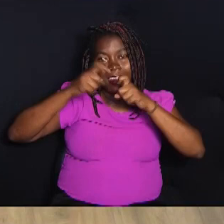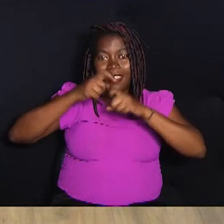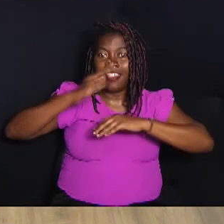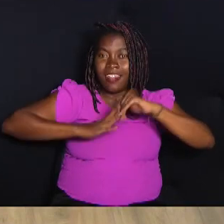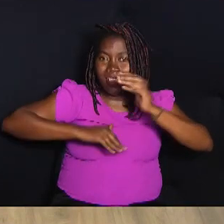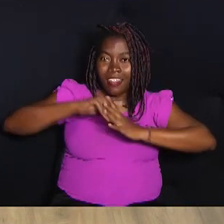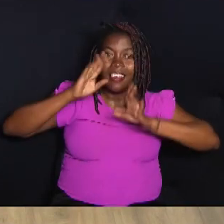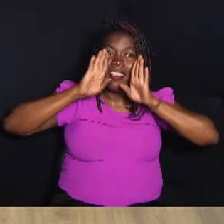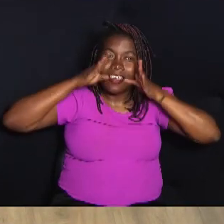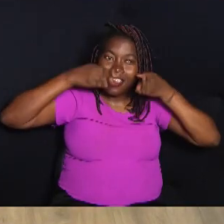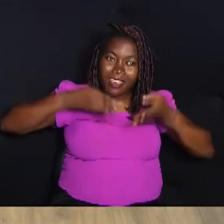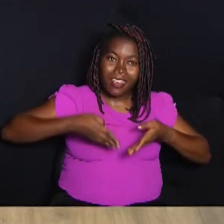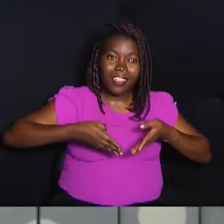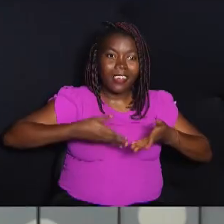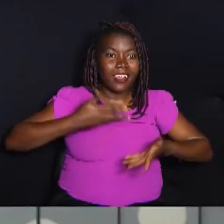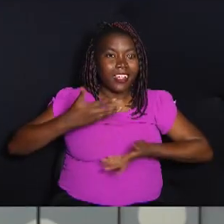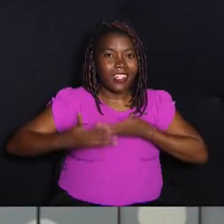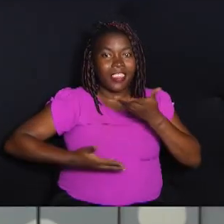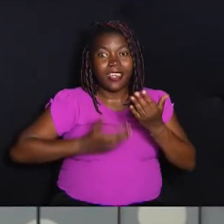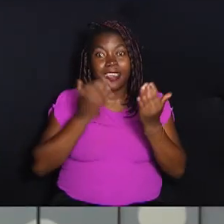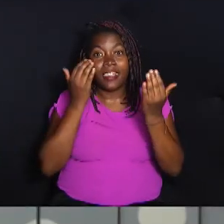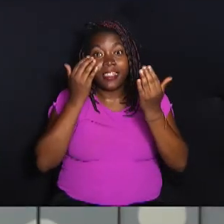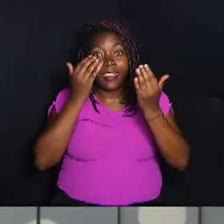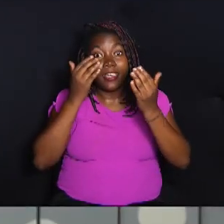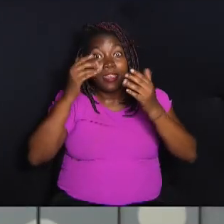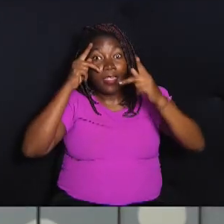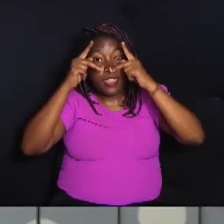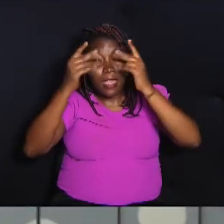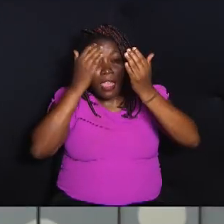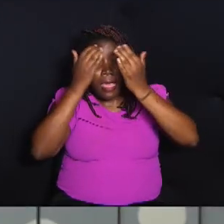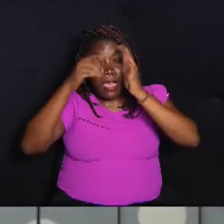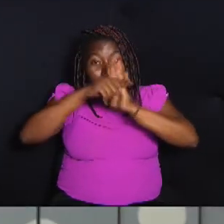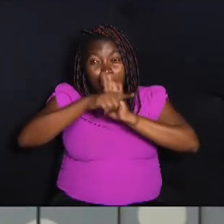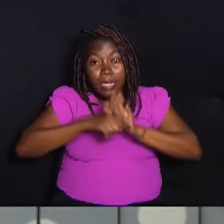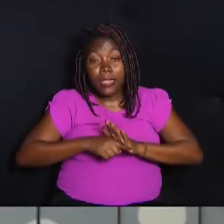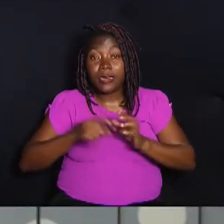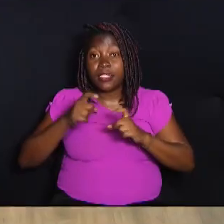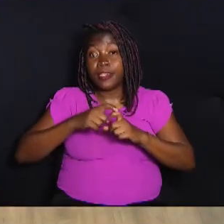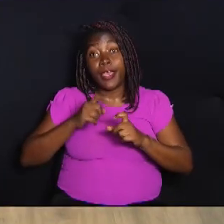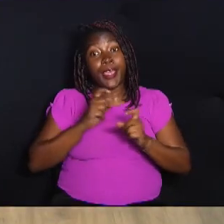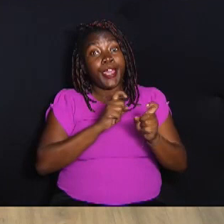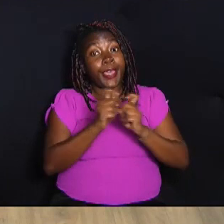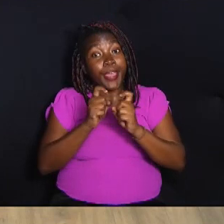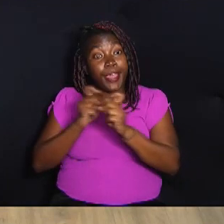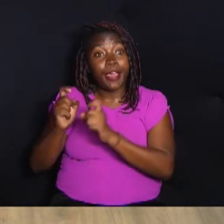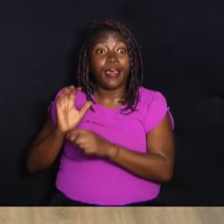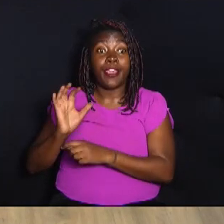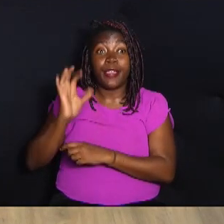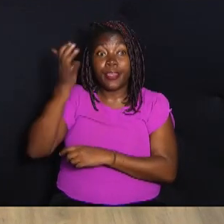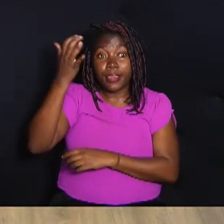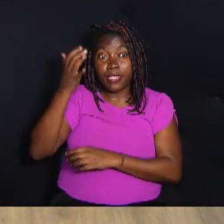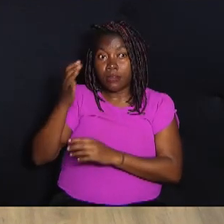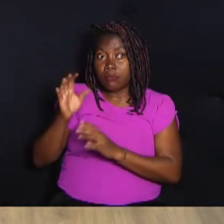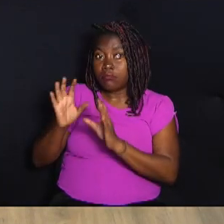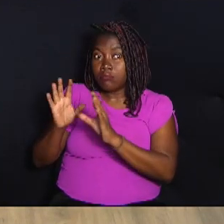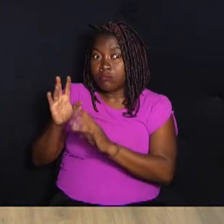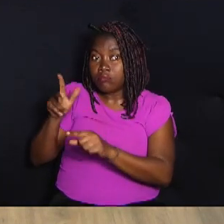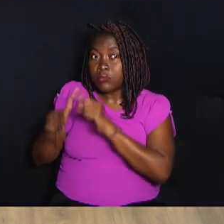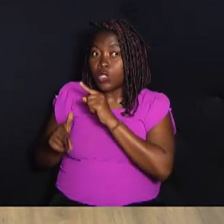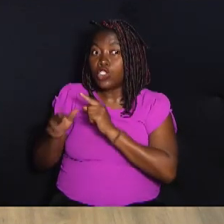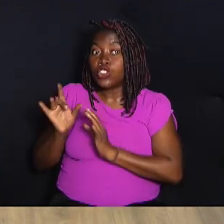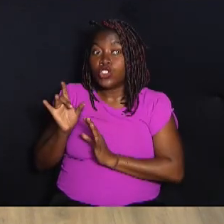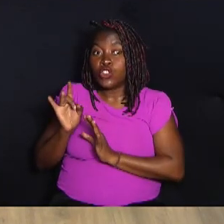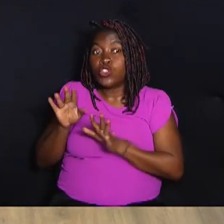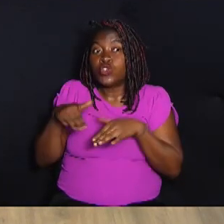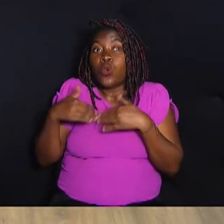especializada em psicanálise clínica. Lembrando, gente, que o debate vai acontecer, farei as interrupções apenas